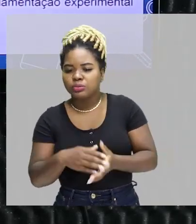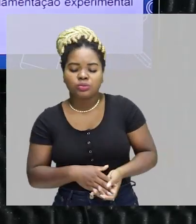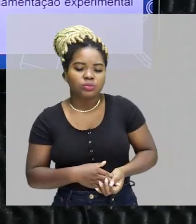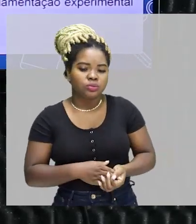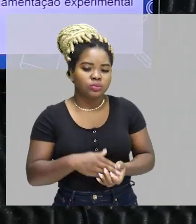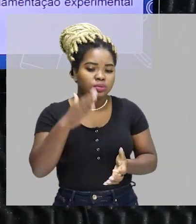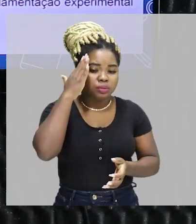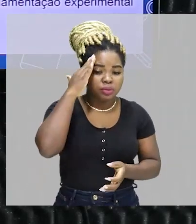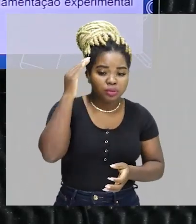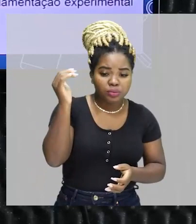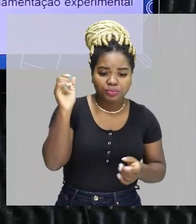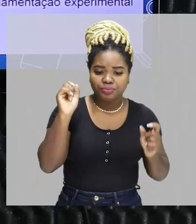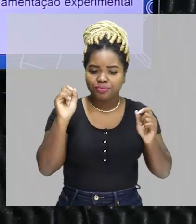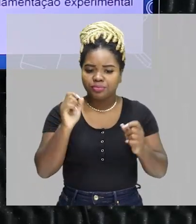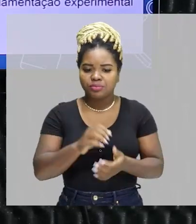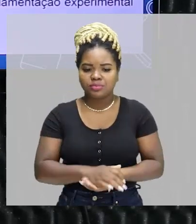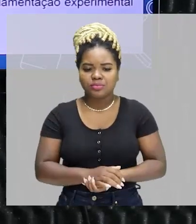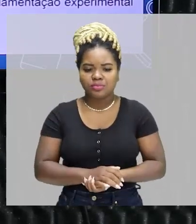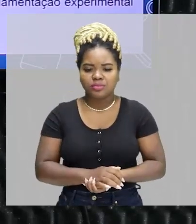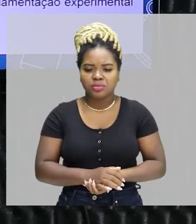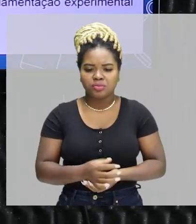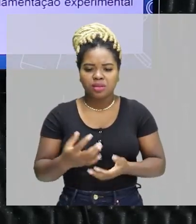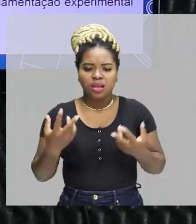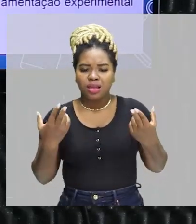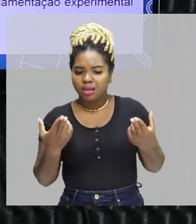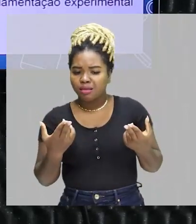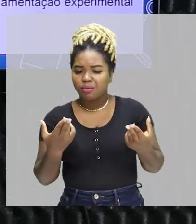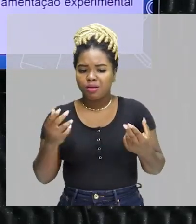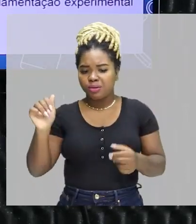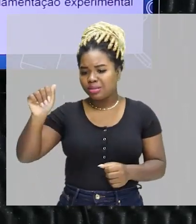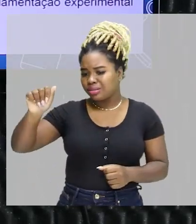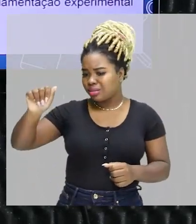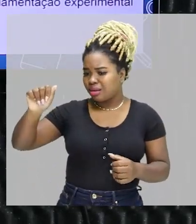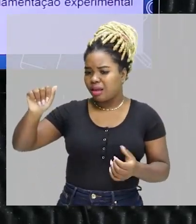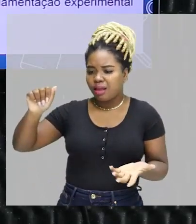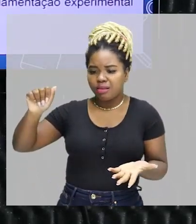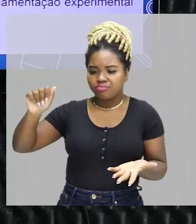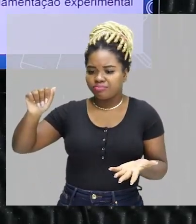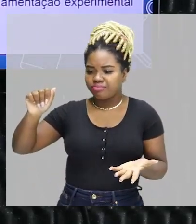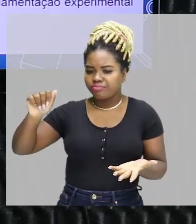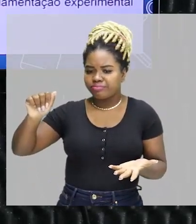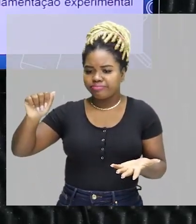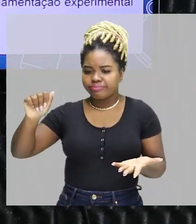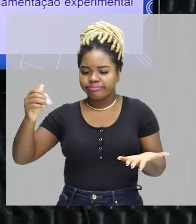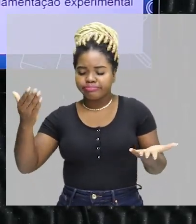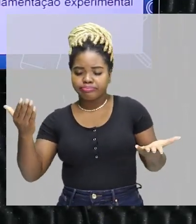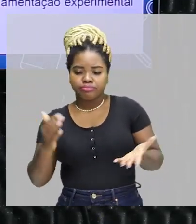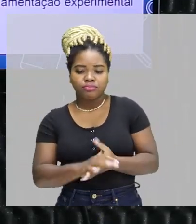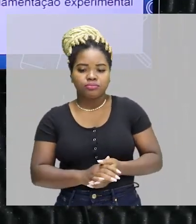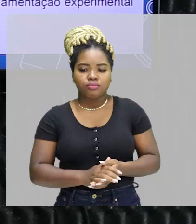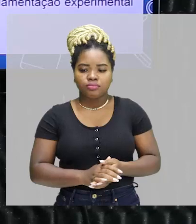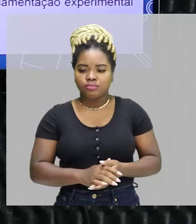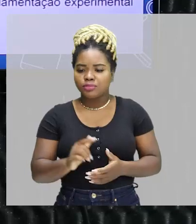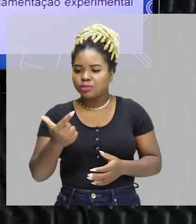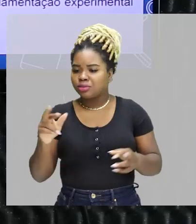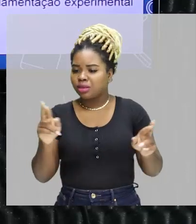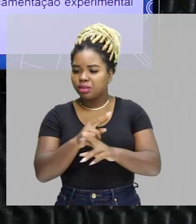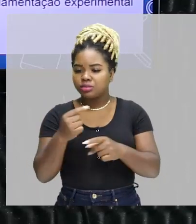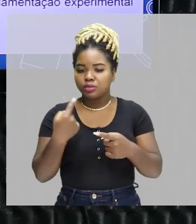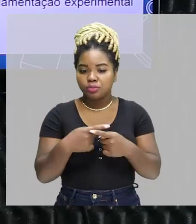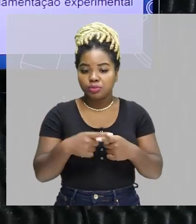como tem a letra A, né? Fica uma coisa muito fechada, as questões mais da consciência e tal, aí já é uma coisa